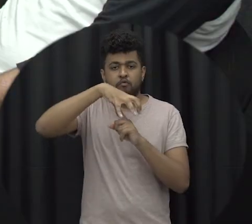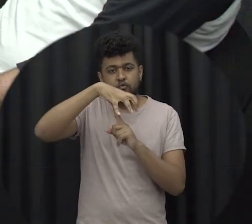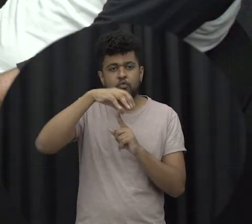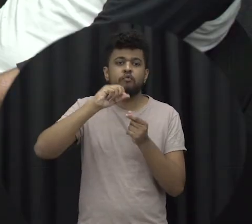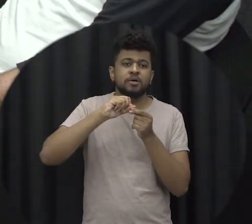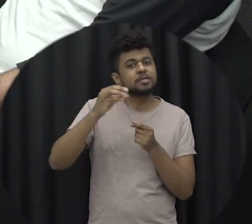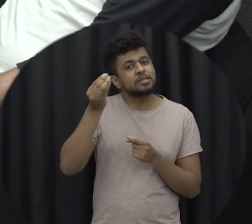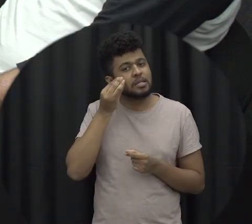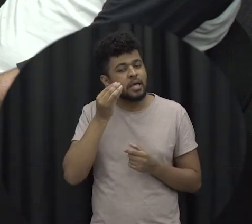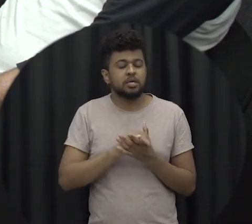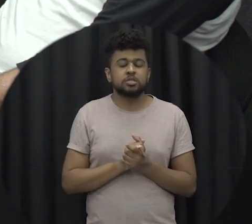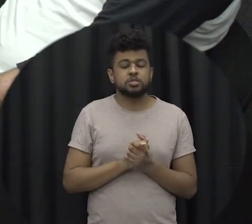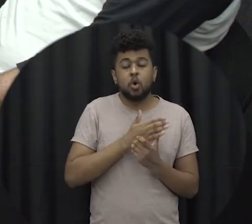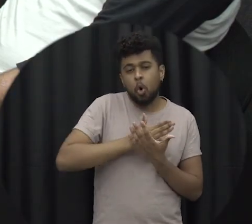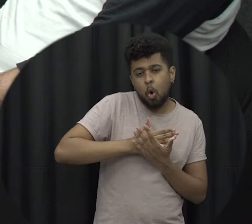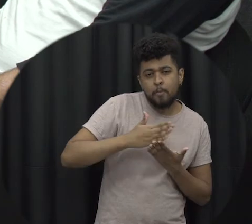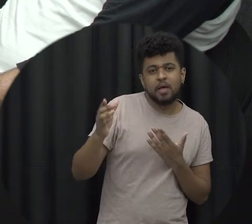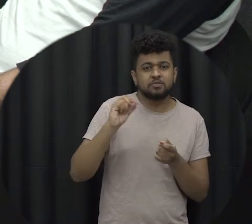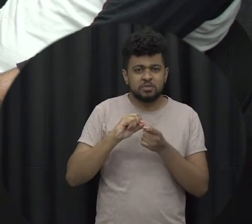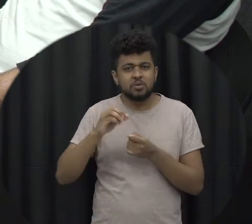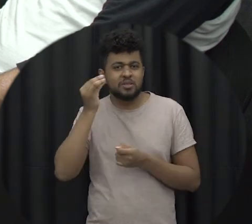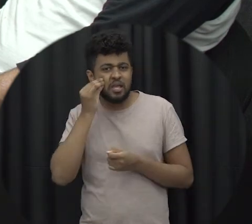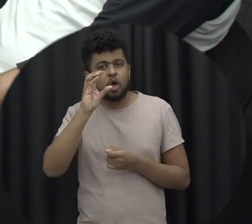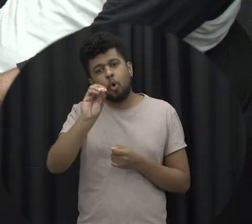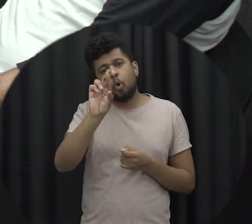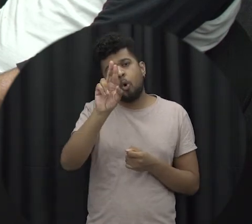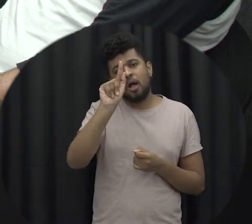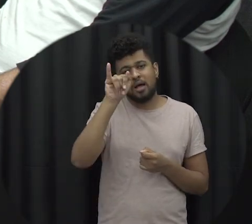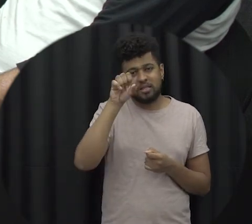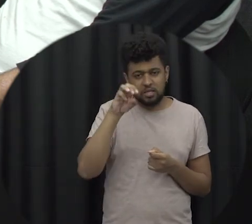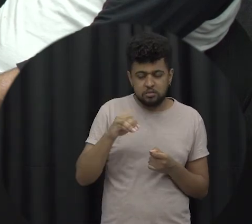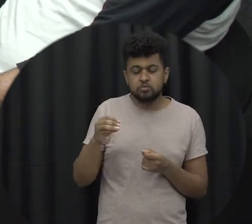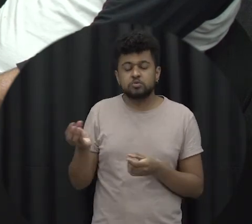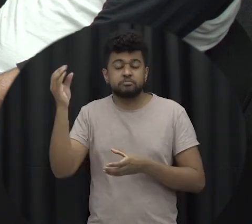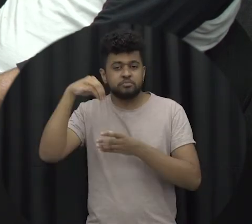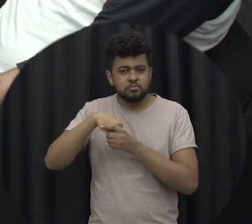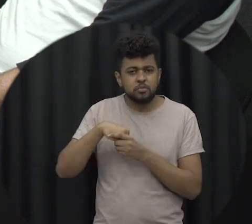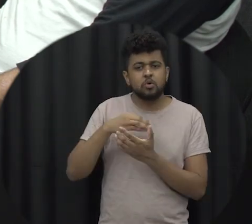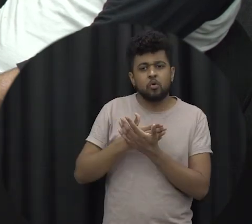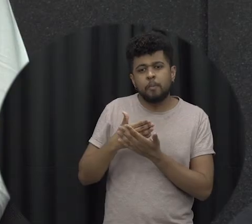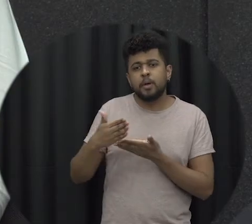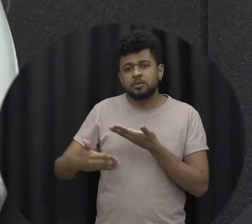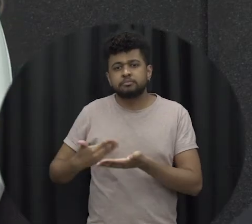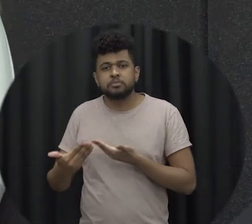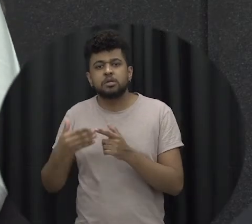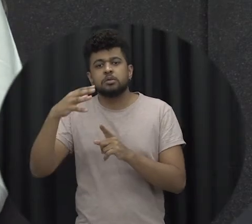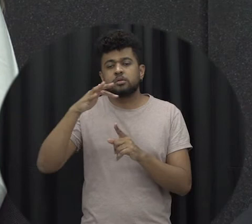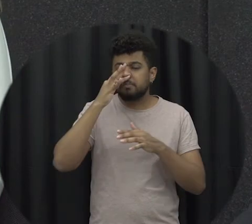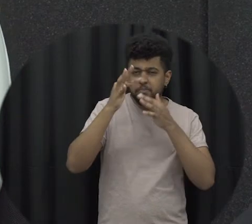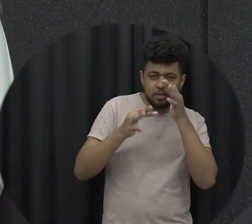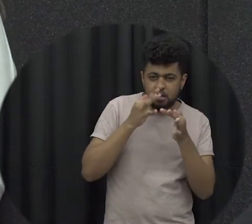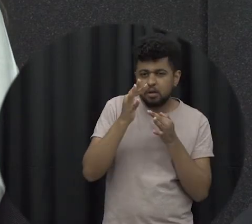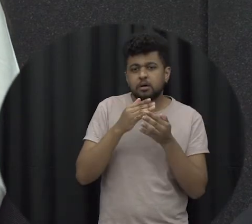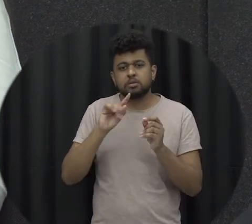aquele fungo e faz testes. Começa fazendo o teste com organismos inferiores. Então, a gente começa para ver se ele é tóxico